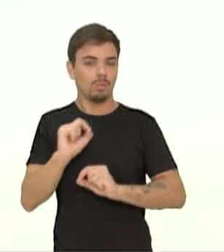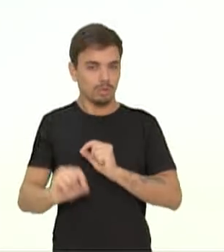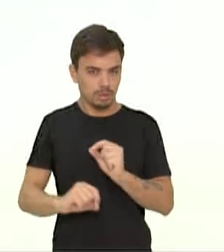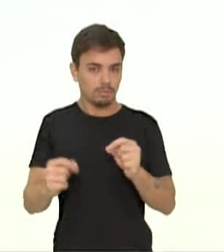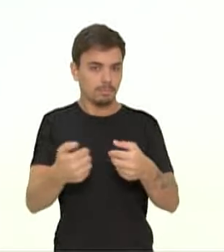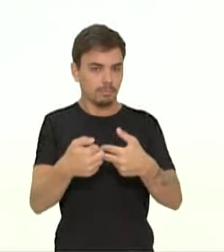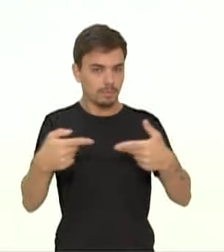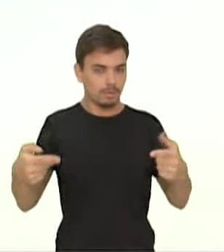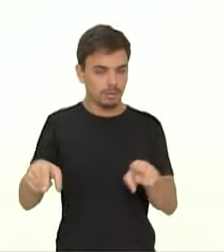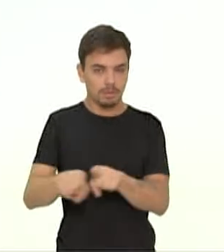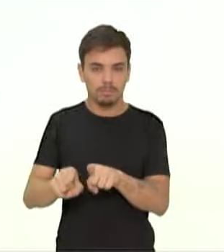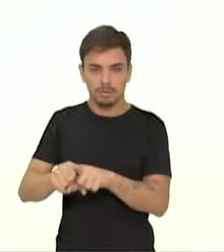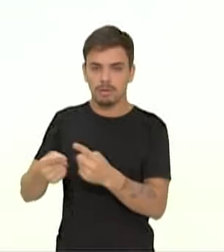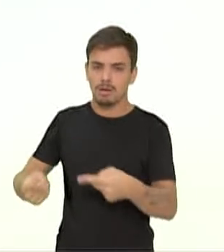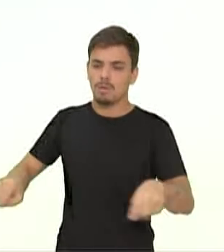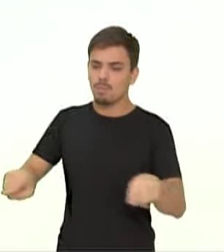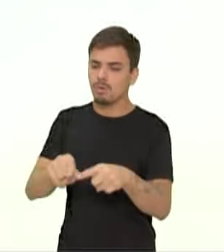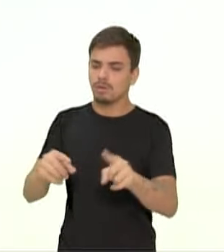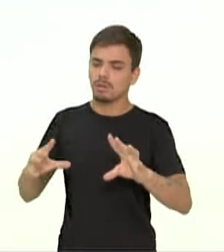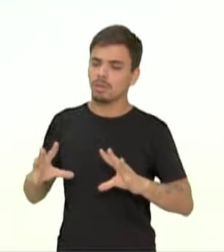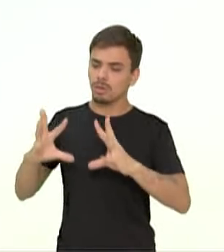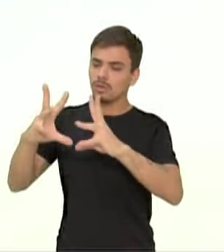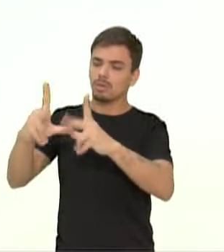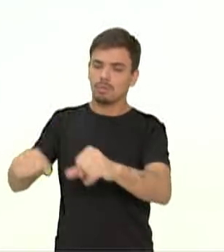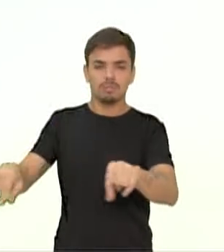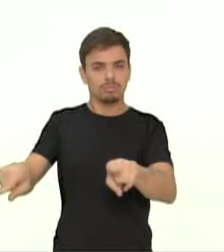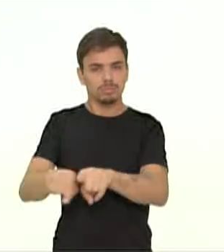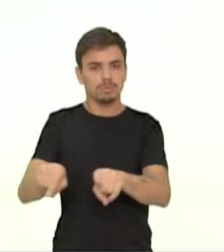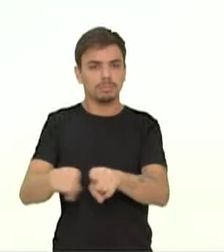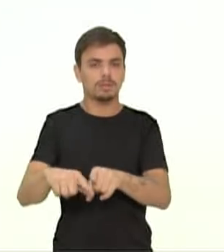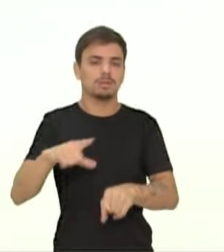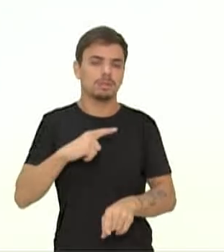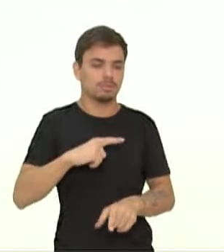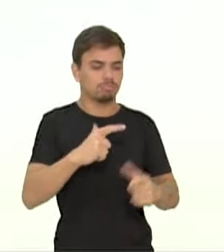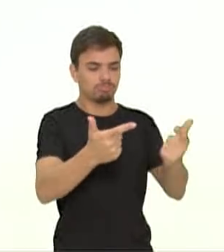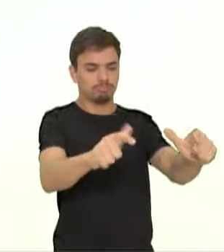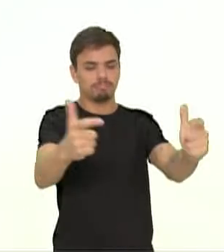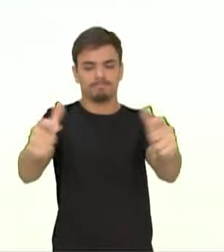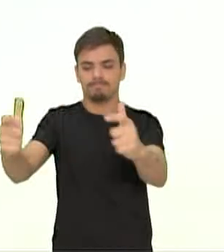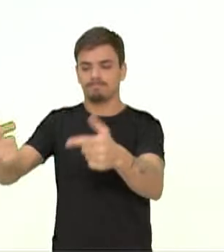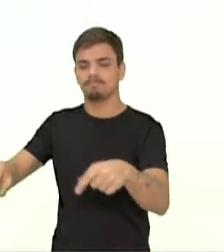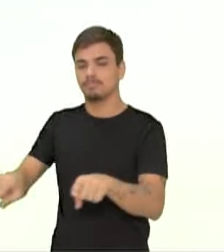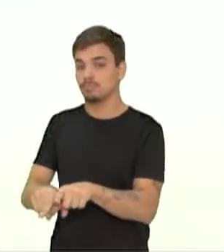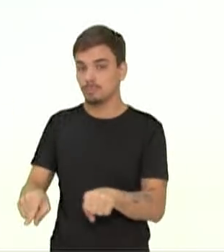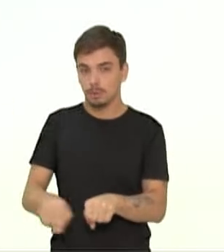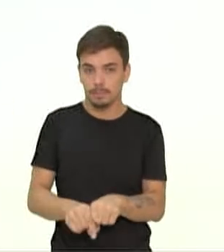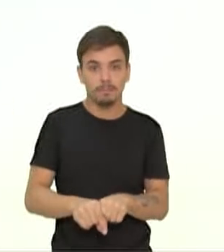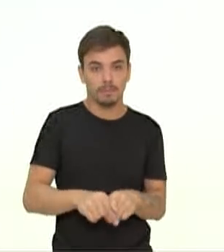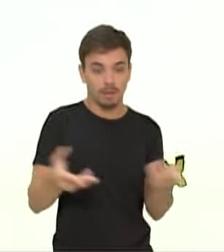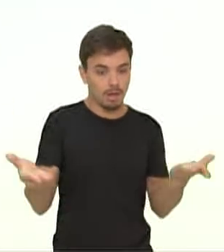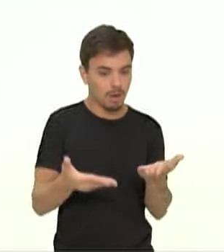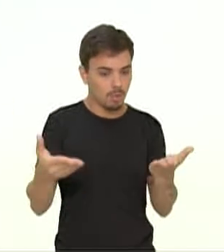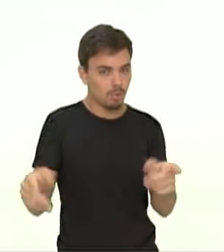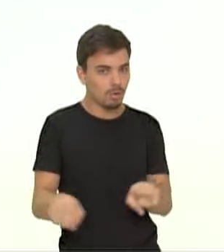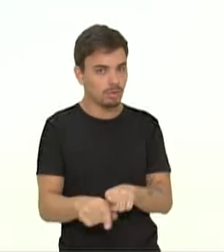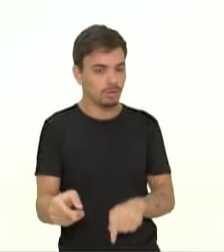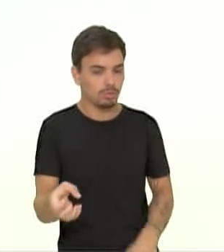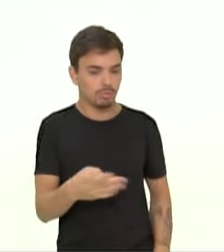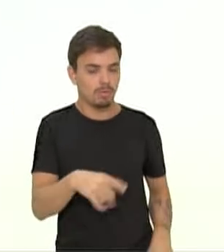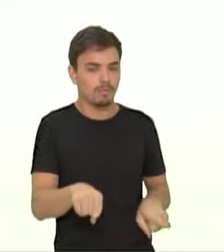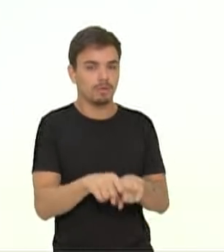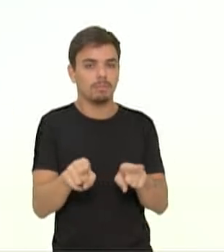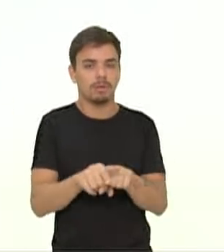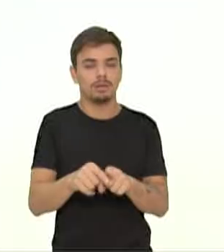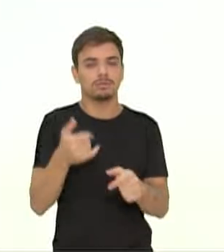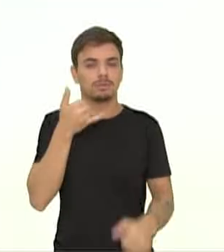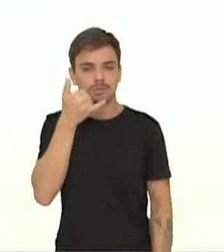coisas, à música de todos os cantos, ao canto que está em todos os lugares, nos toca-discos atuais, no rádio, nos